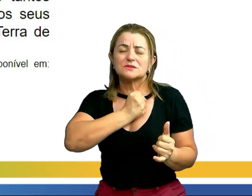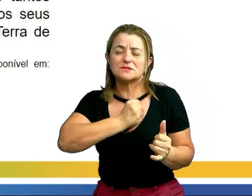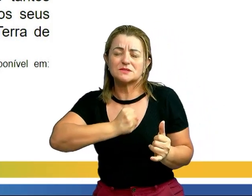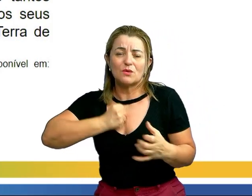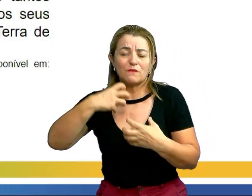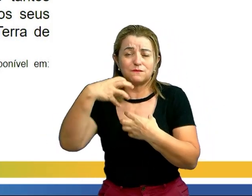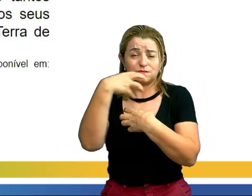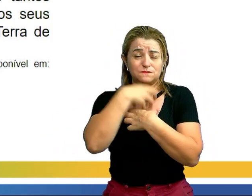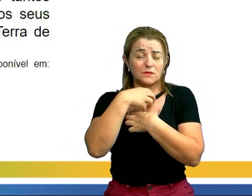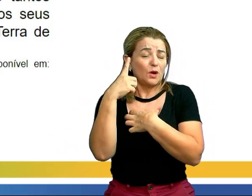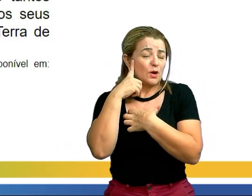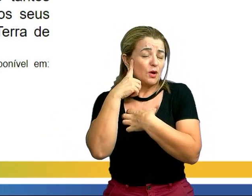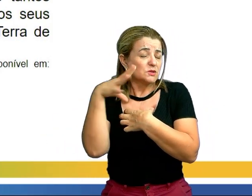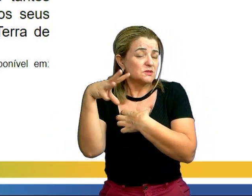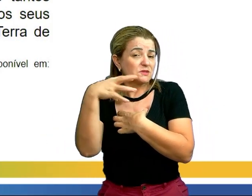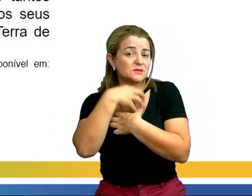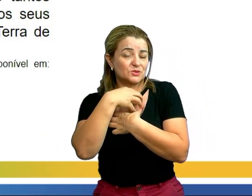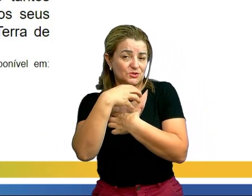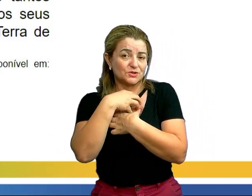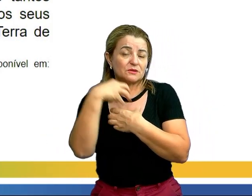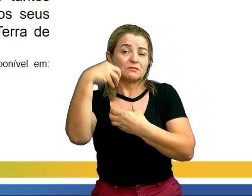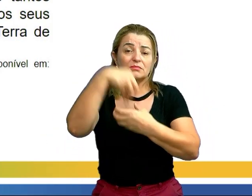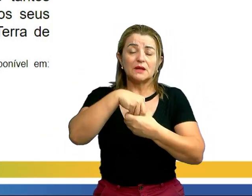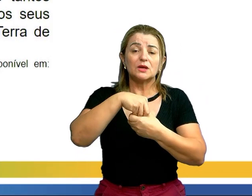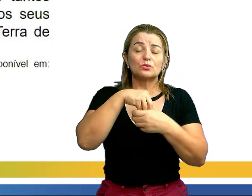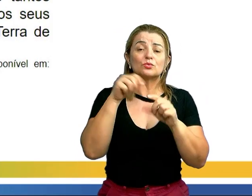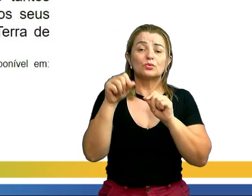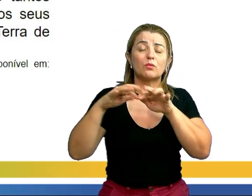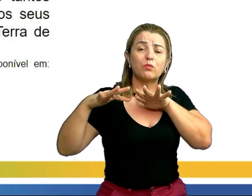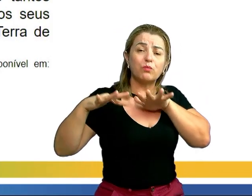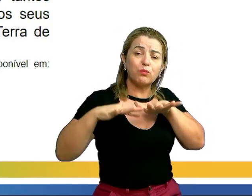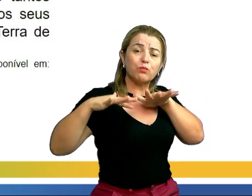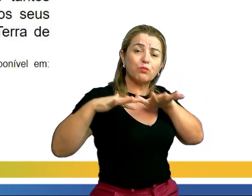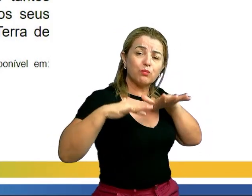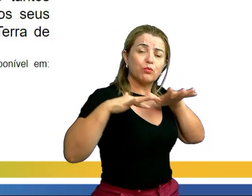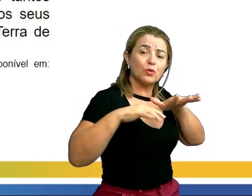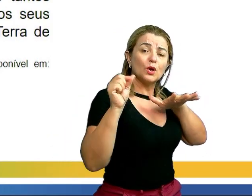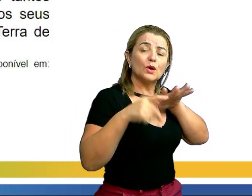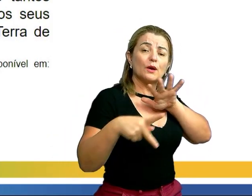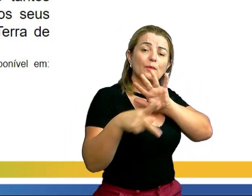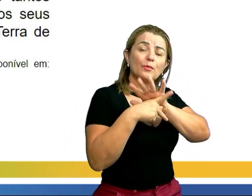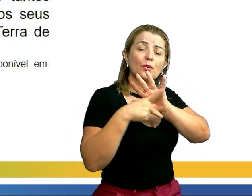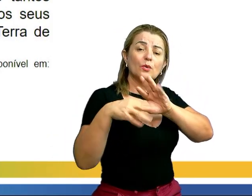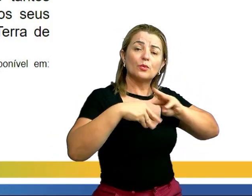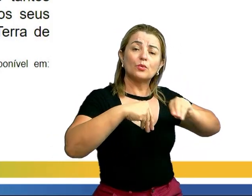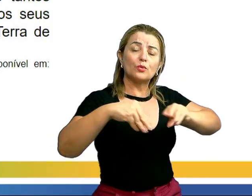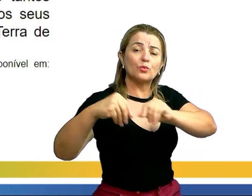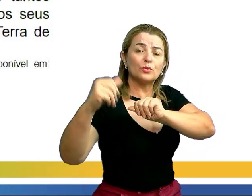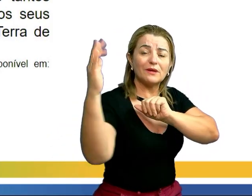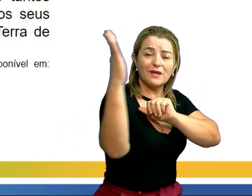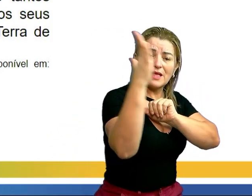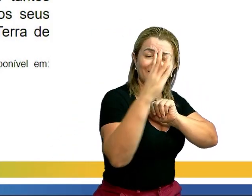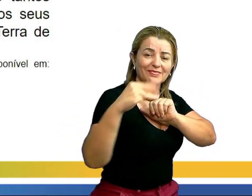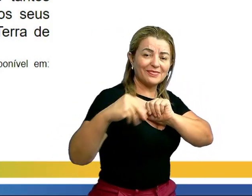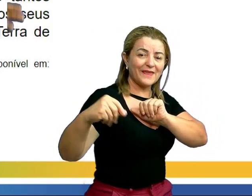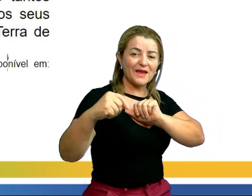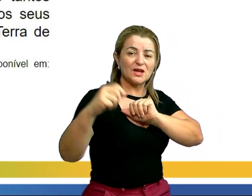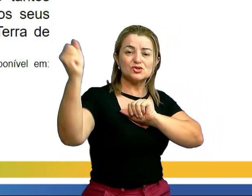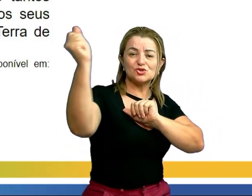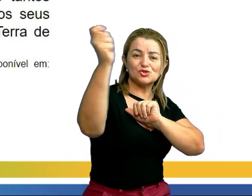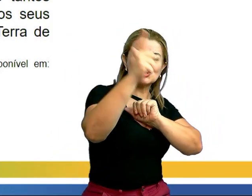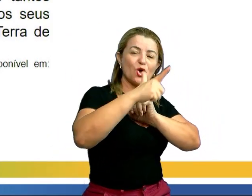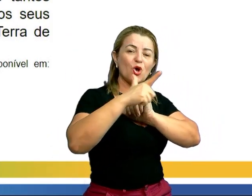seus ouvidos, dentro do antigo ritmo da imensa pátria, terra de sol, terra de